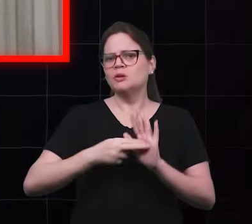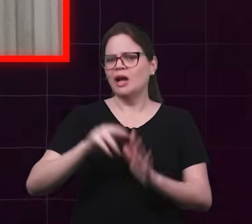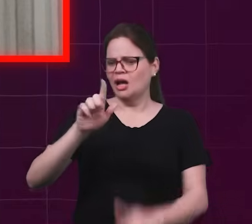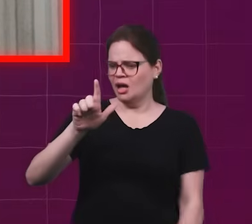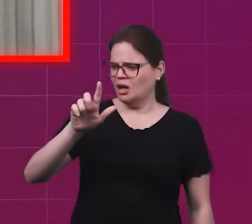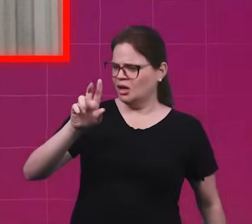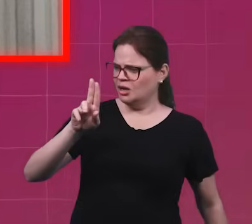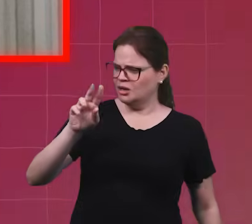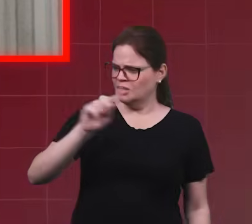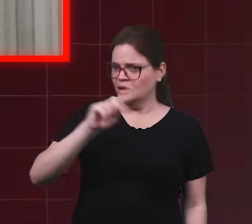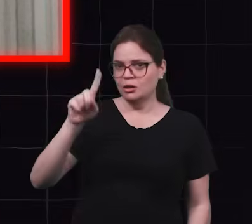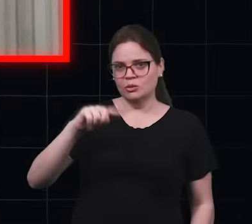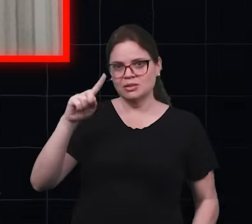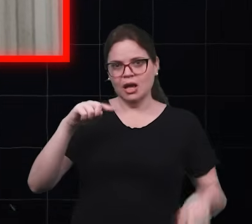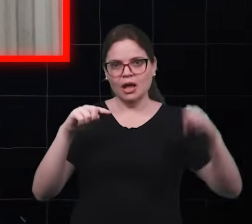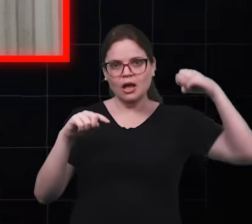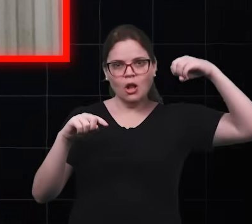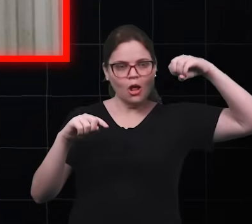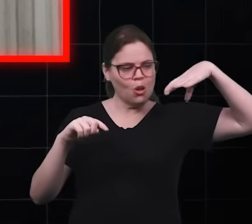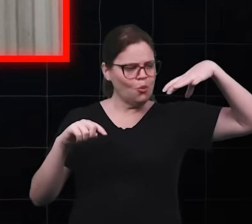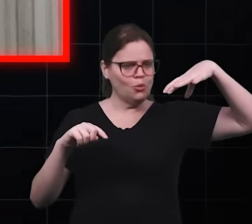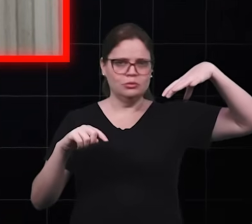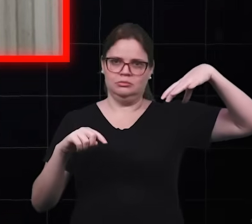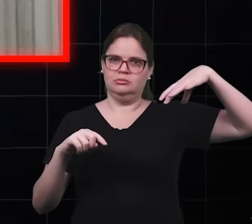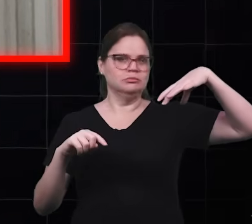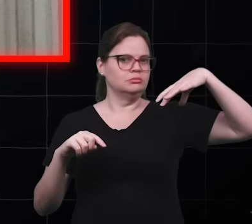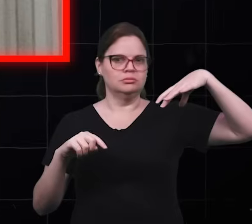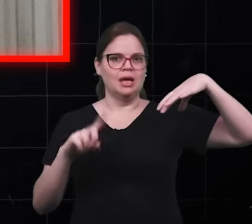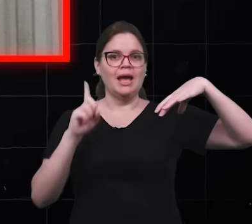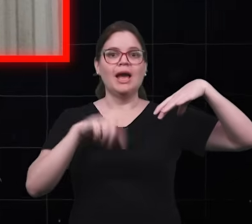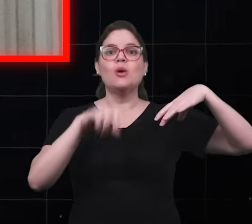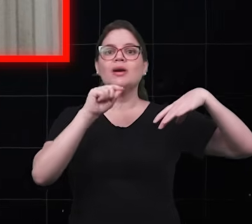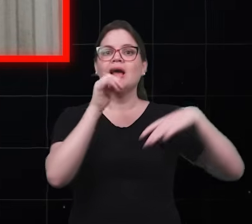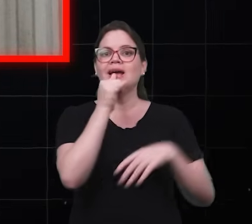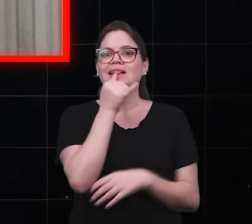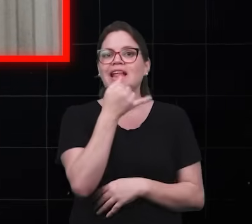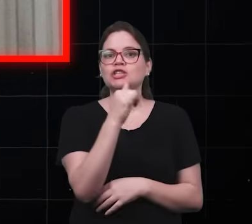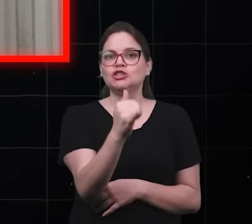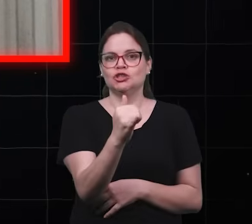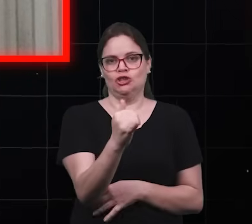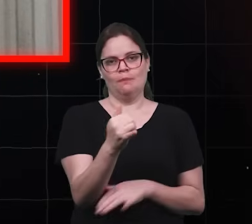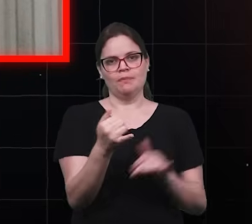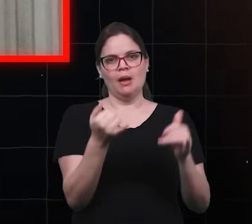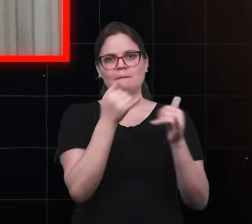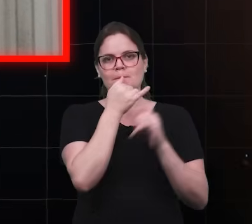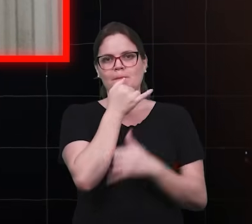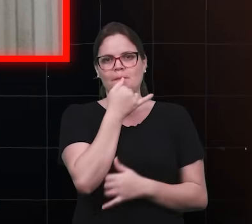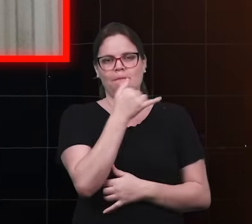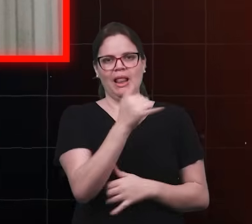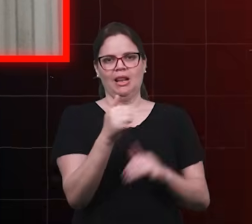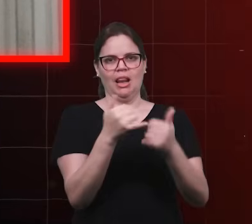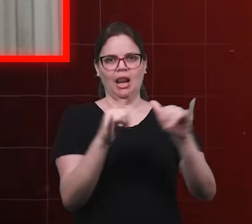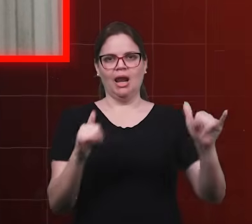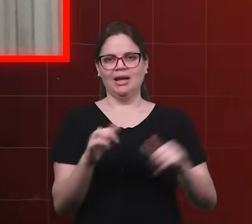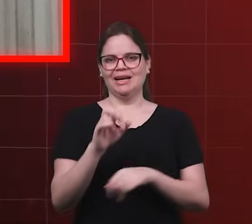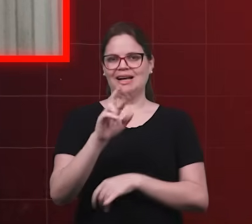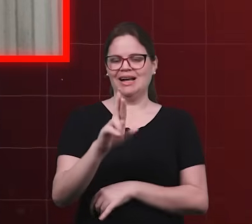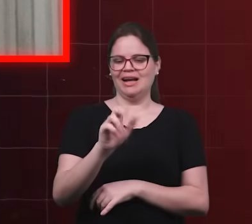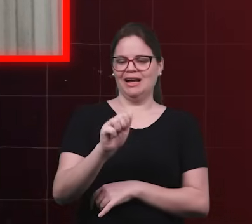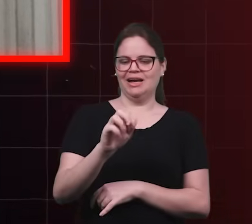A luz, pela ciência, ela é uma forma de energia, uma forma de radiação